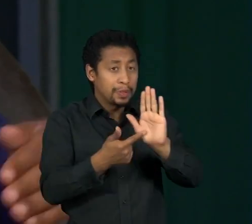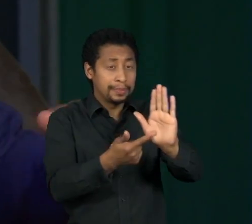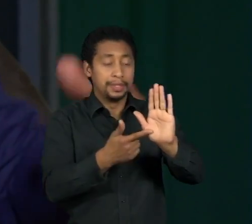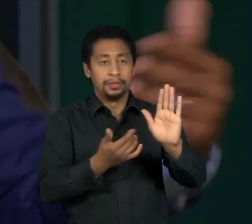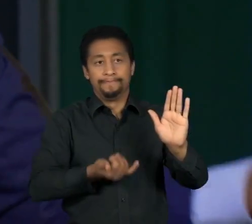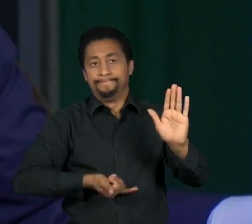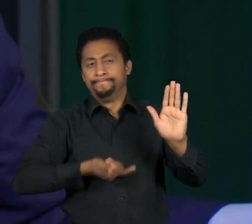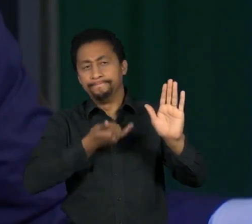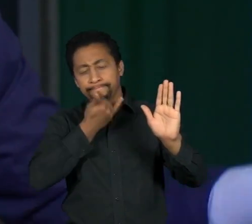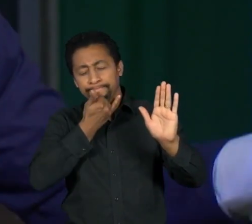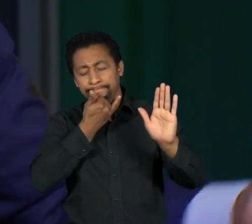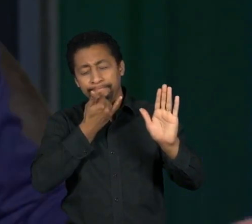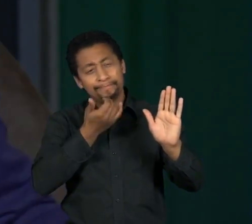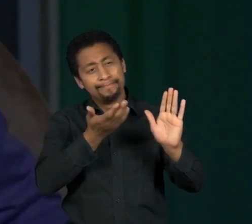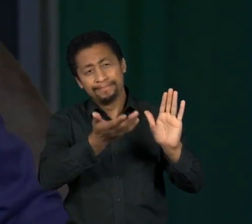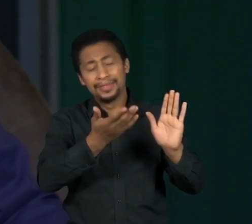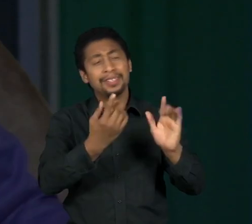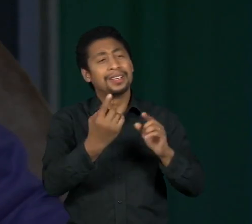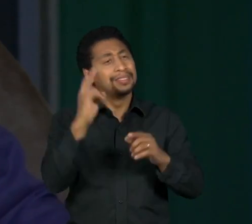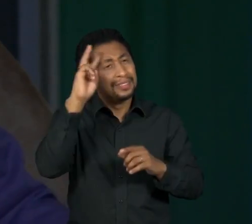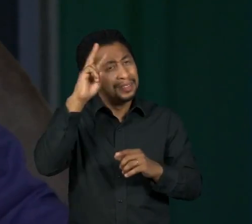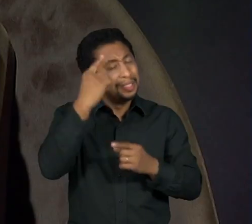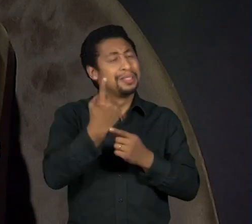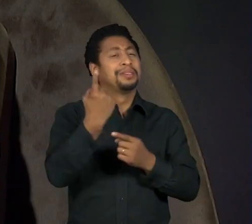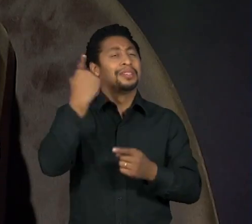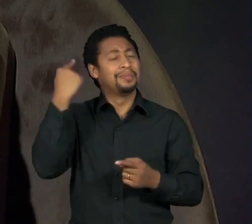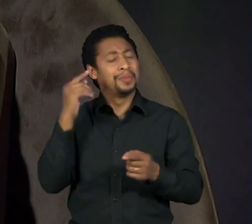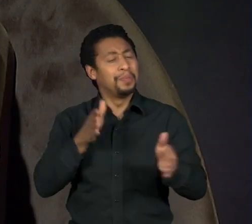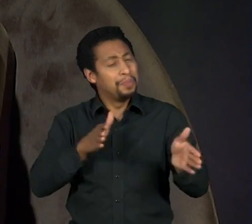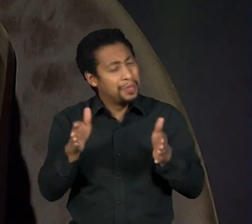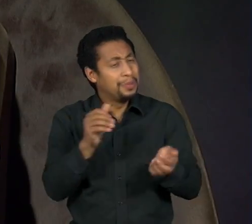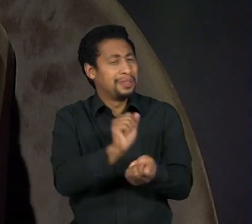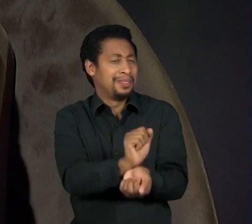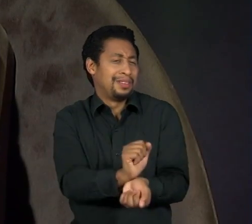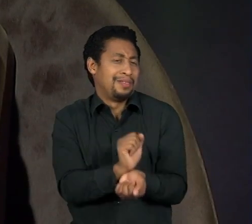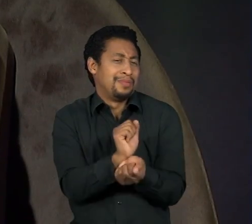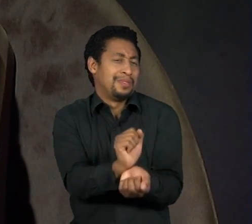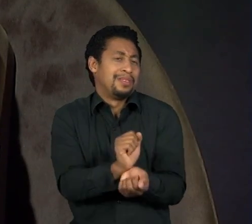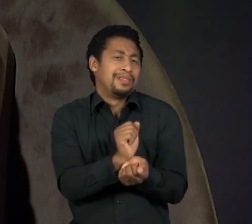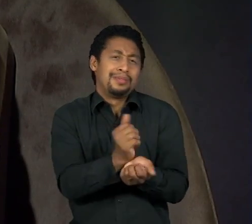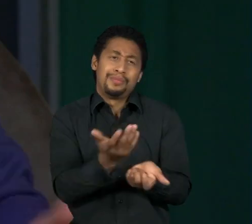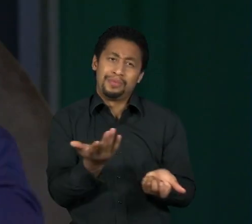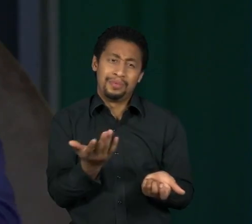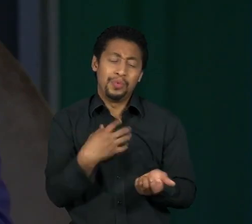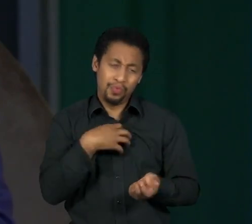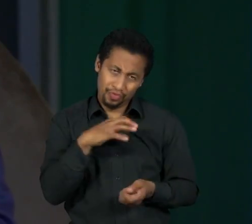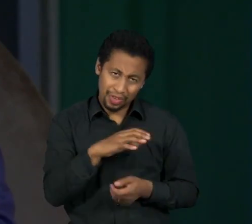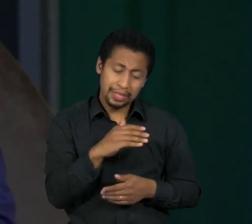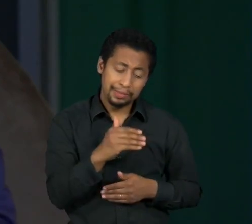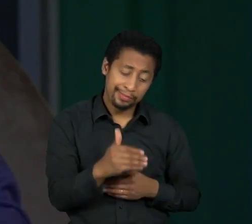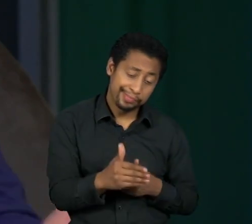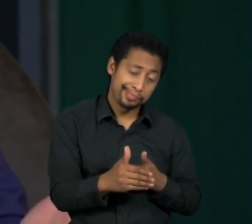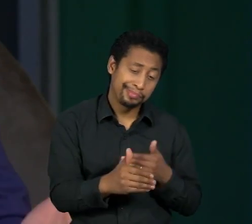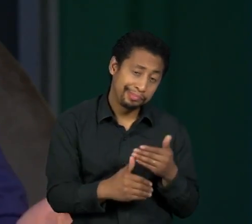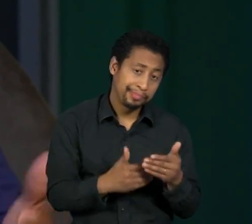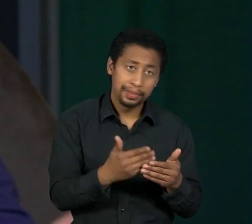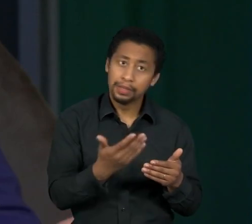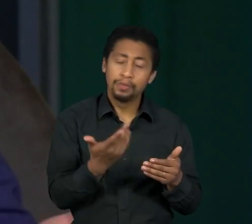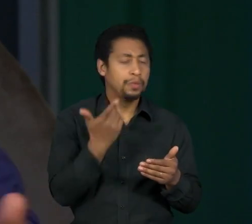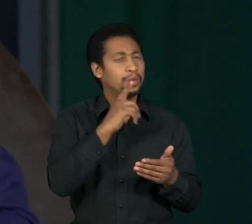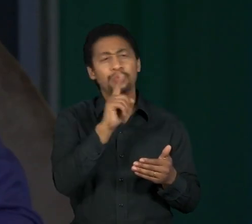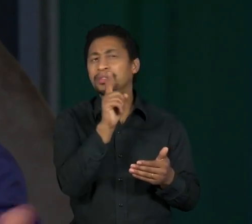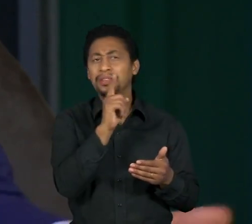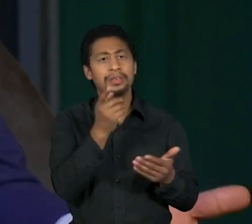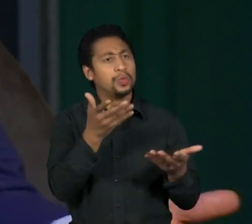deixam muito longe do tempo da escravização. E no passo que estão, a gente não vai conseguir produzir nem essa inclusão, nem